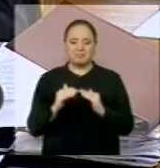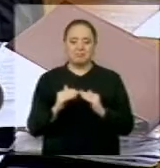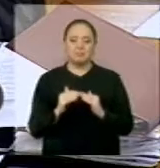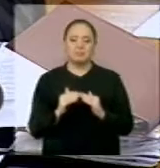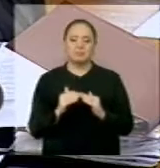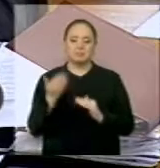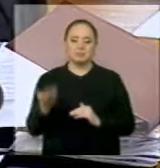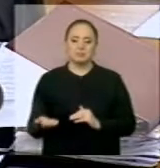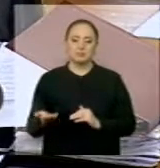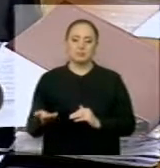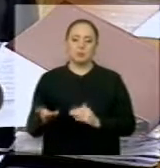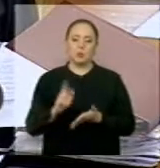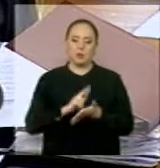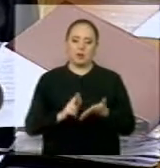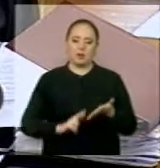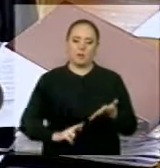Sua Excelência,